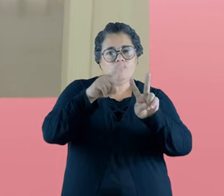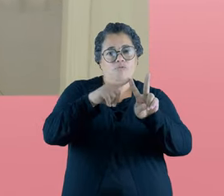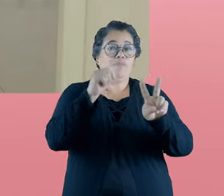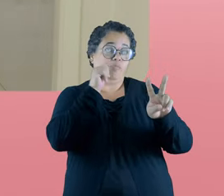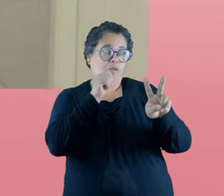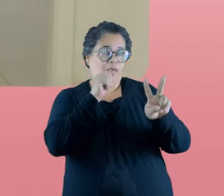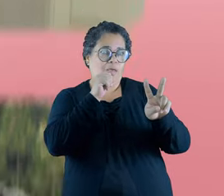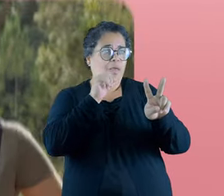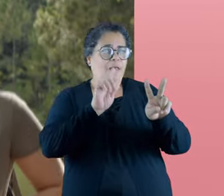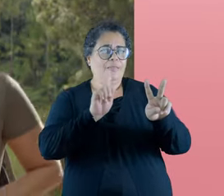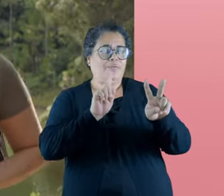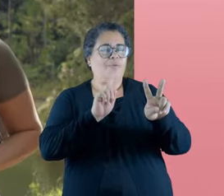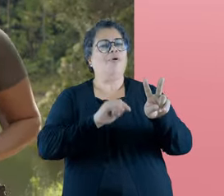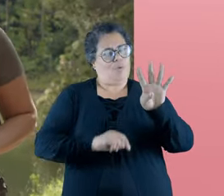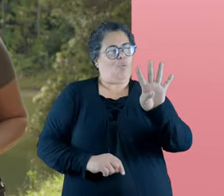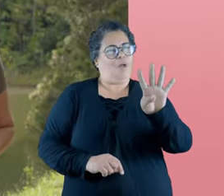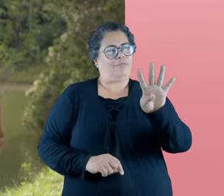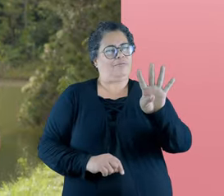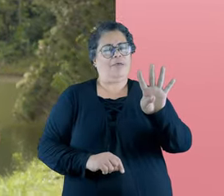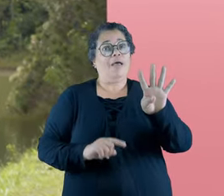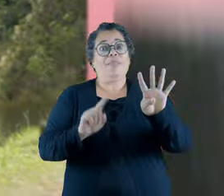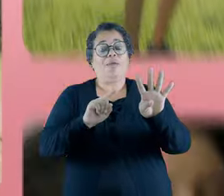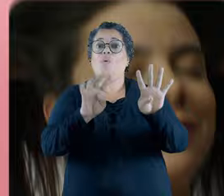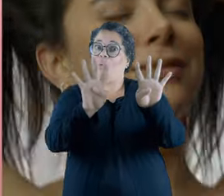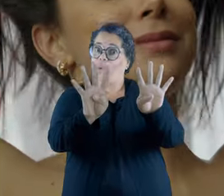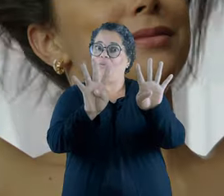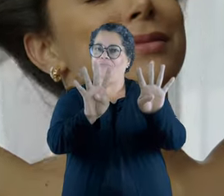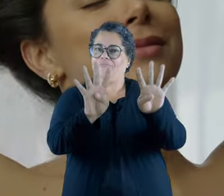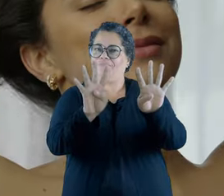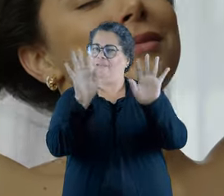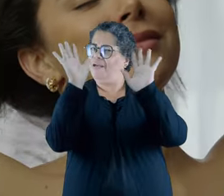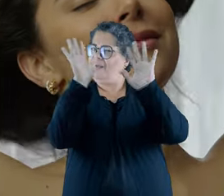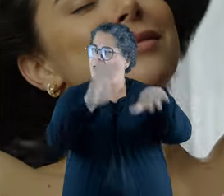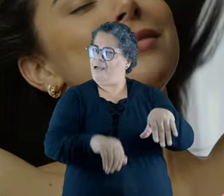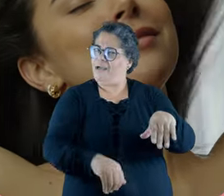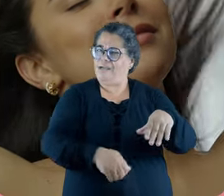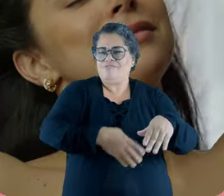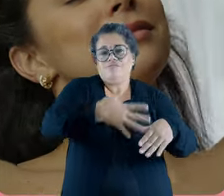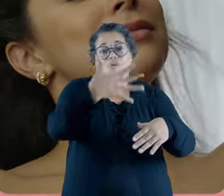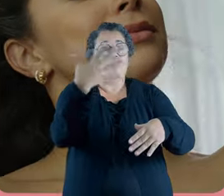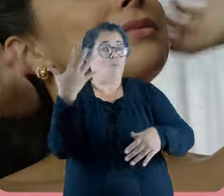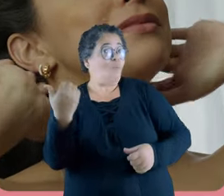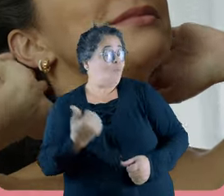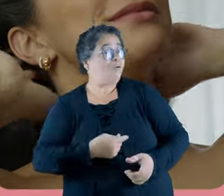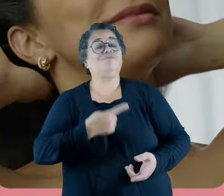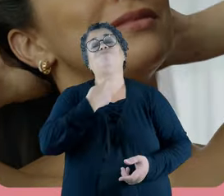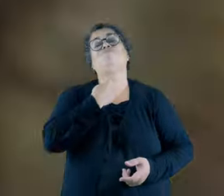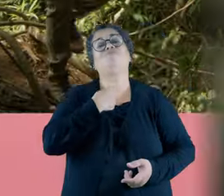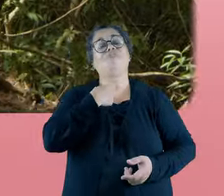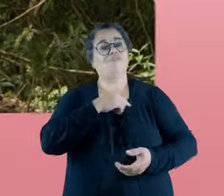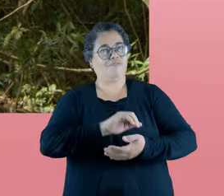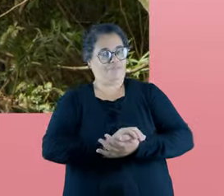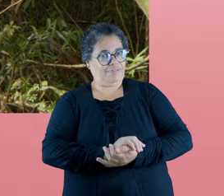Existem dois tipos de mulheres. Quer dizer, quatro. Não, oito. Ah, quer dizer... Existem quantos tipos